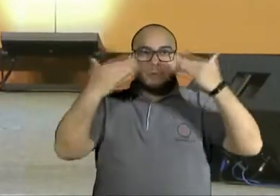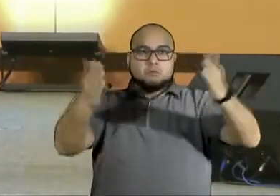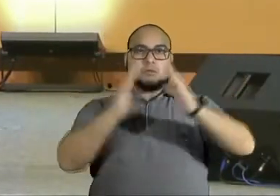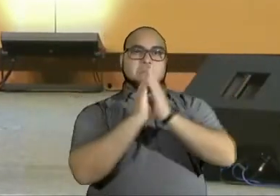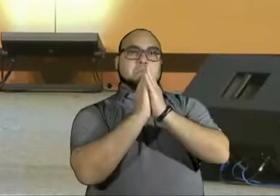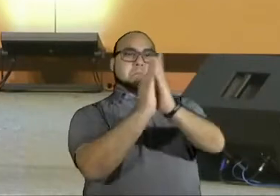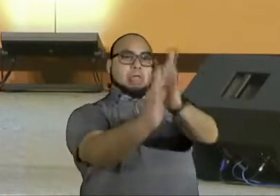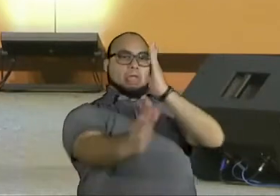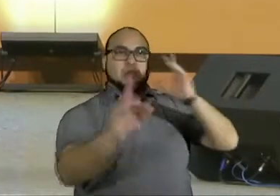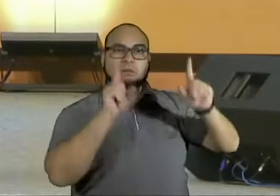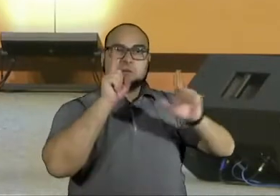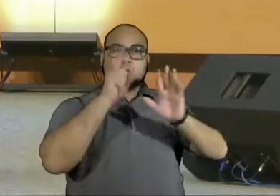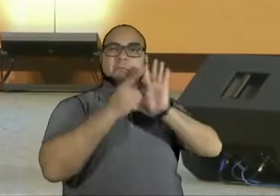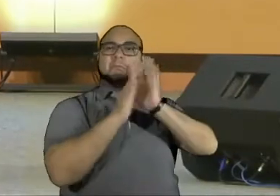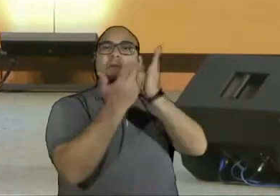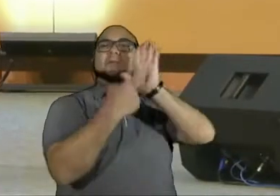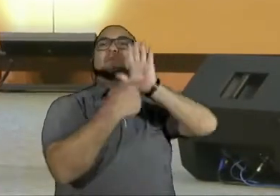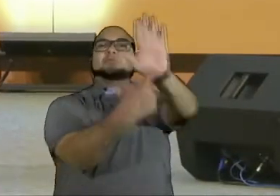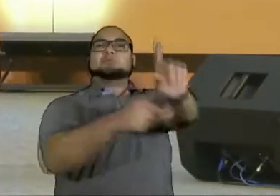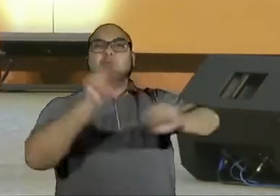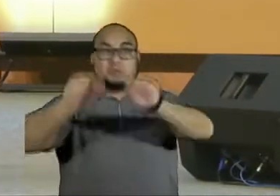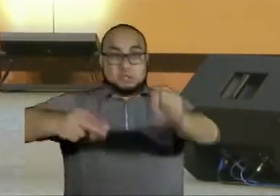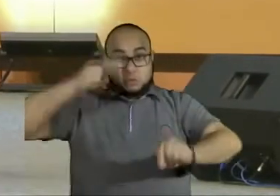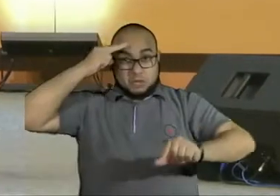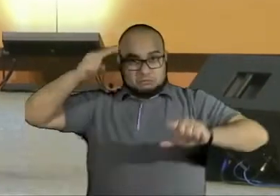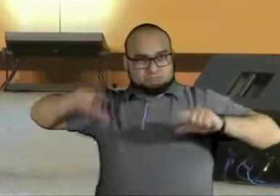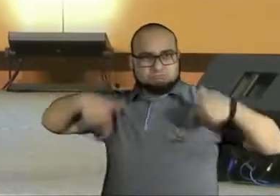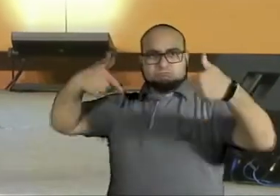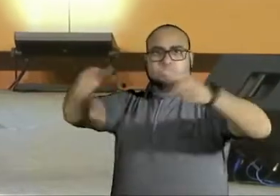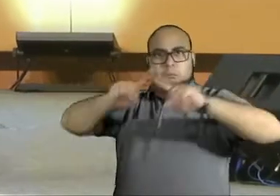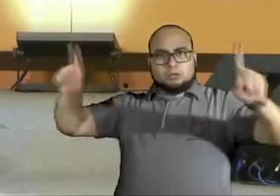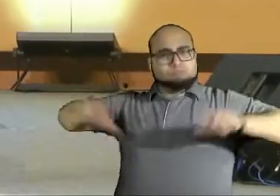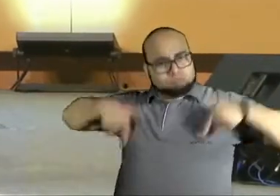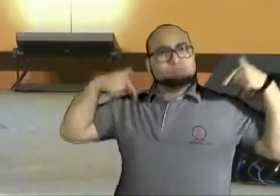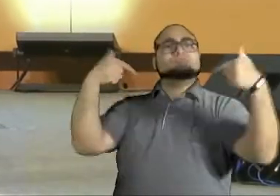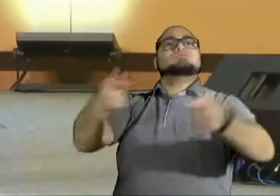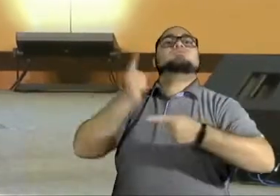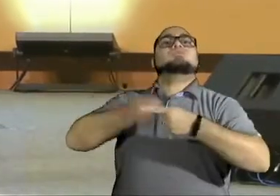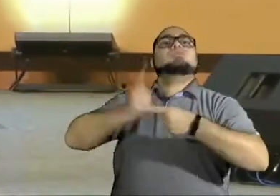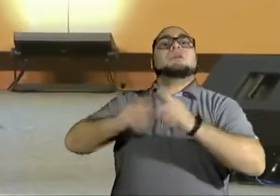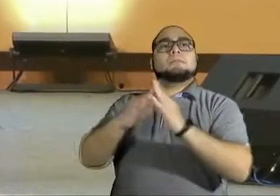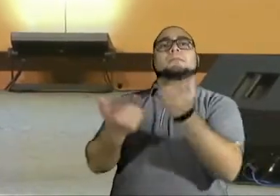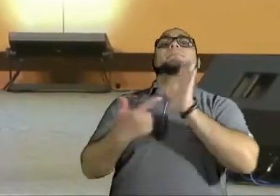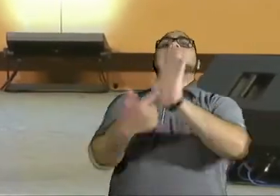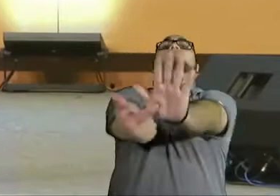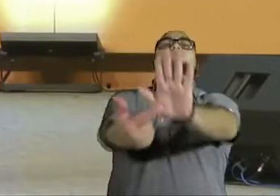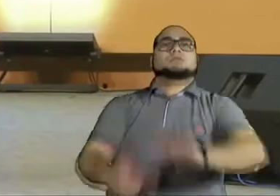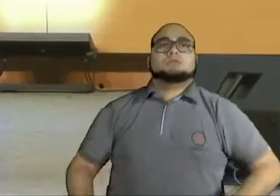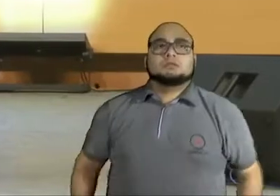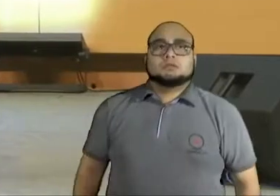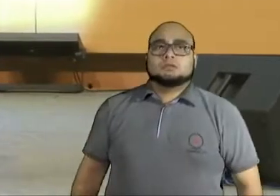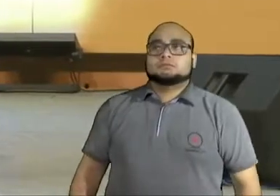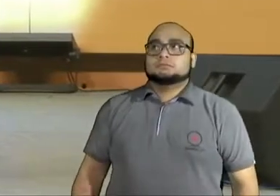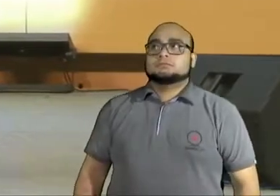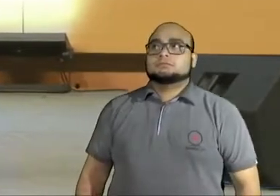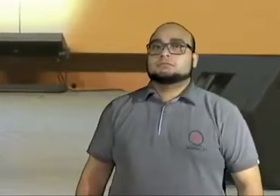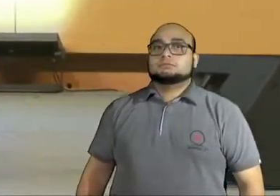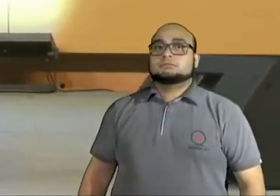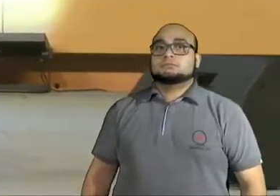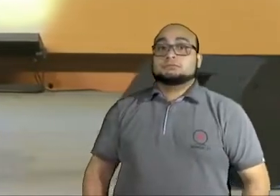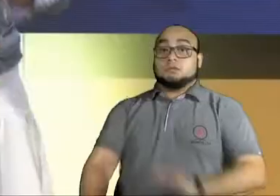diz, os soldados fizeram, mas só fizeram porque a palavra disse. O que é isso? Governo máximo.